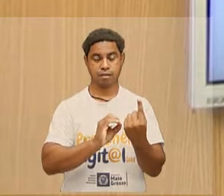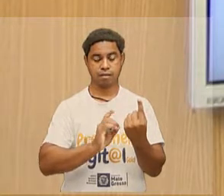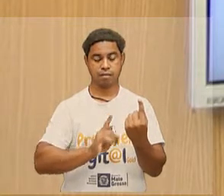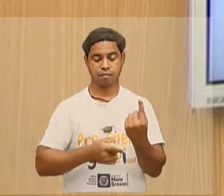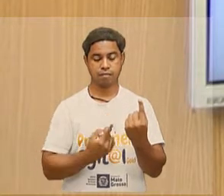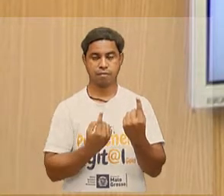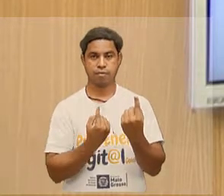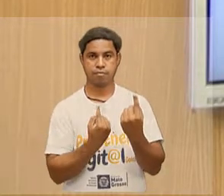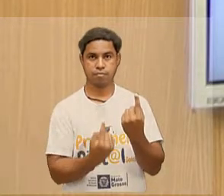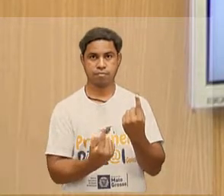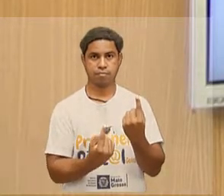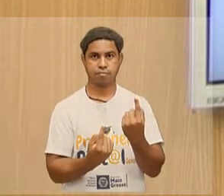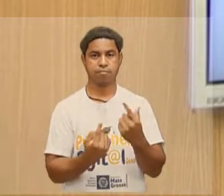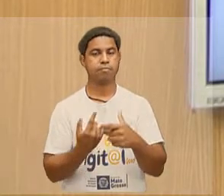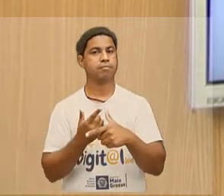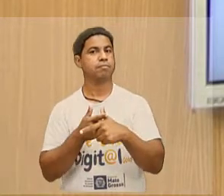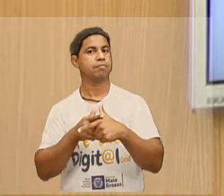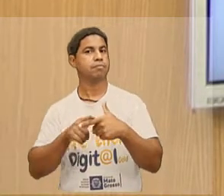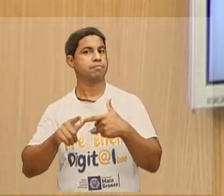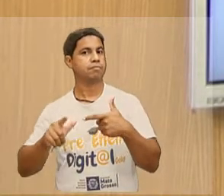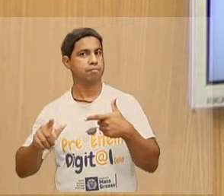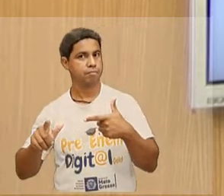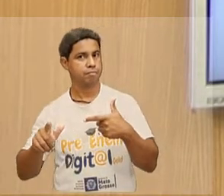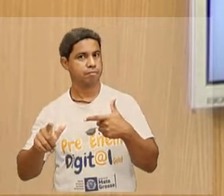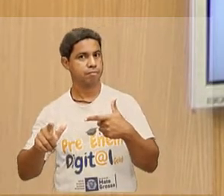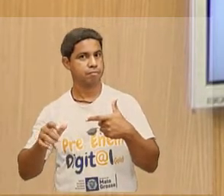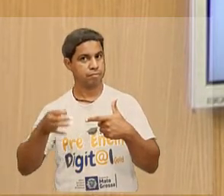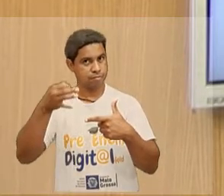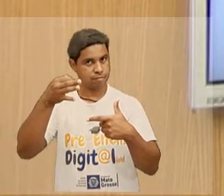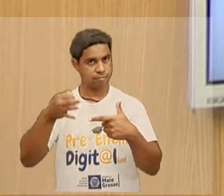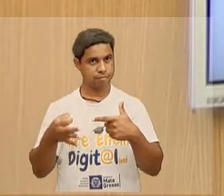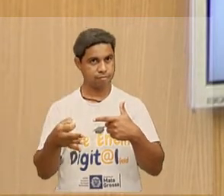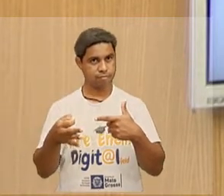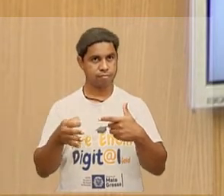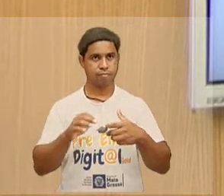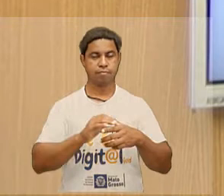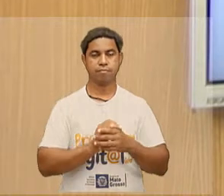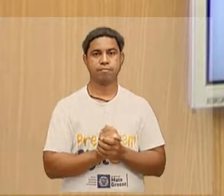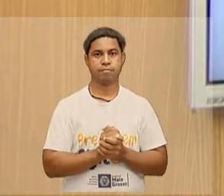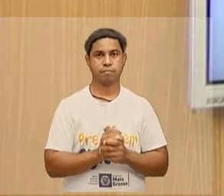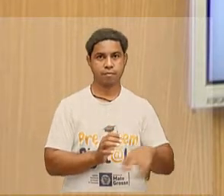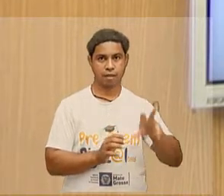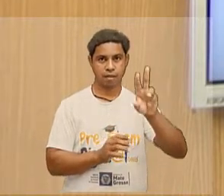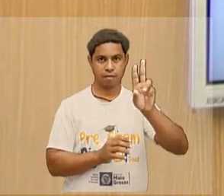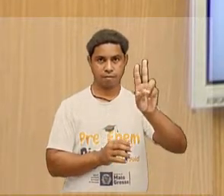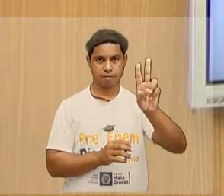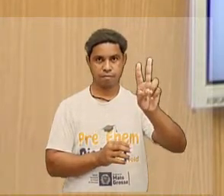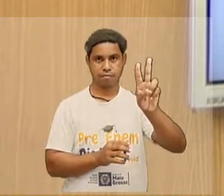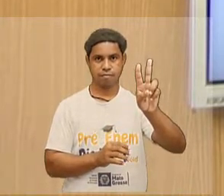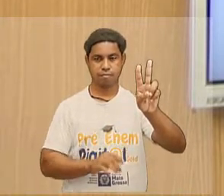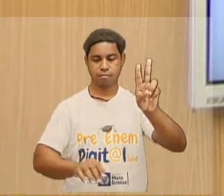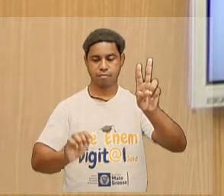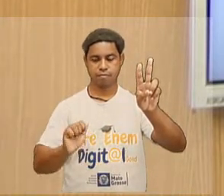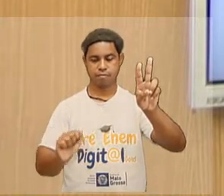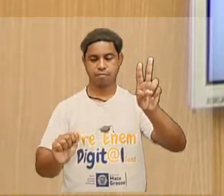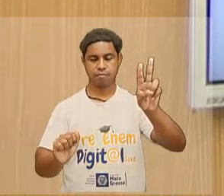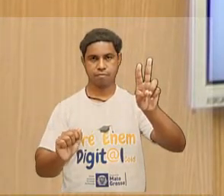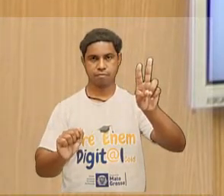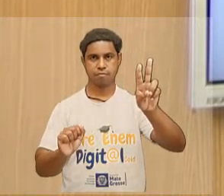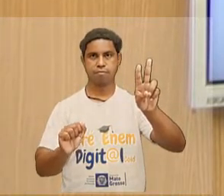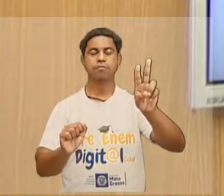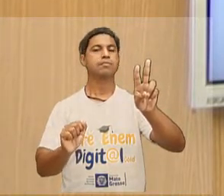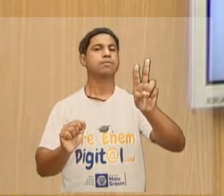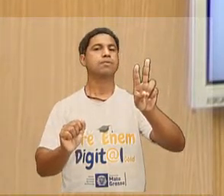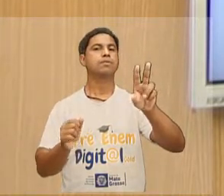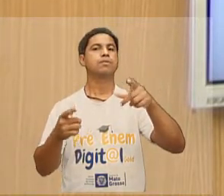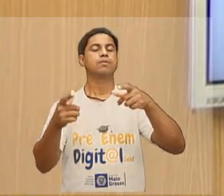pela intensidade de corrente elétrica, correto? Então, ó, volts e ampere. Veja,